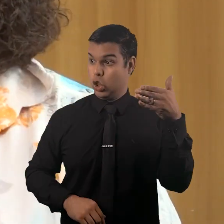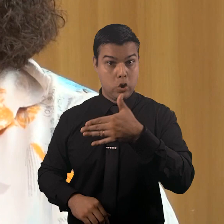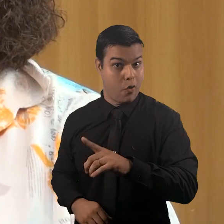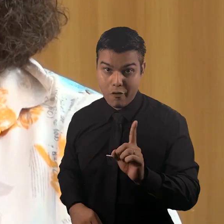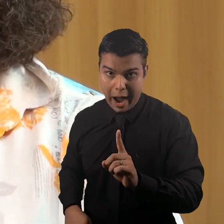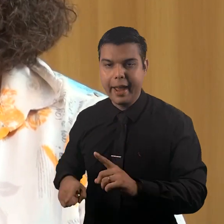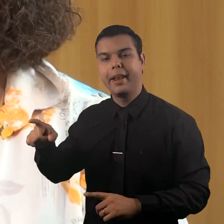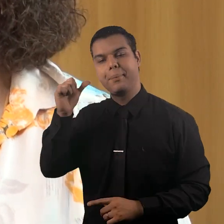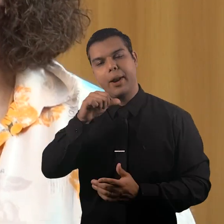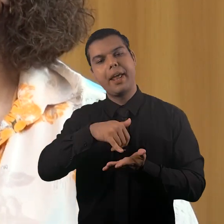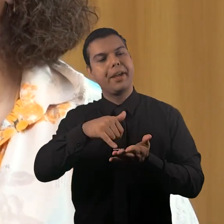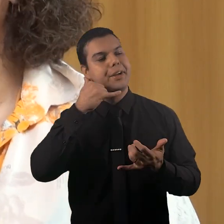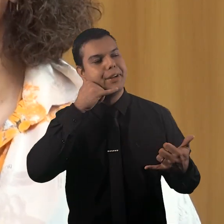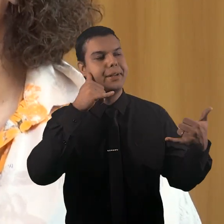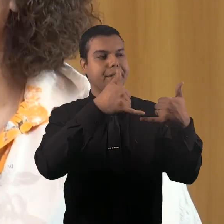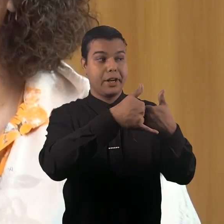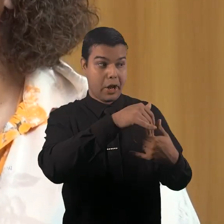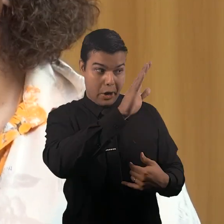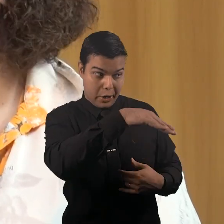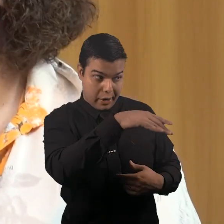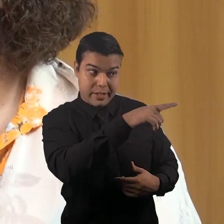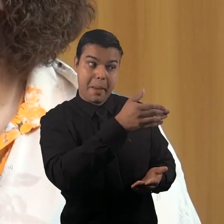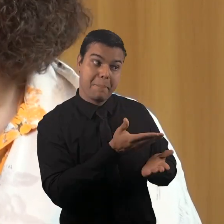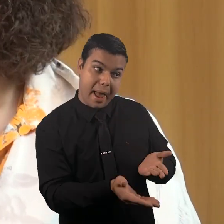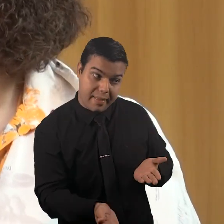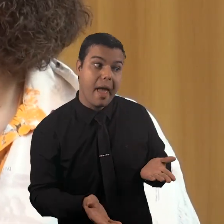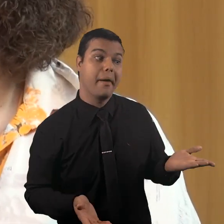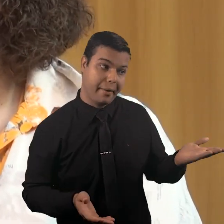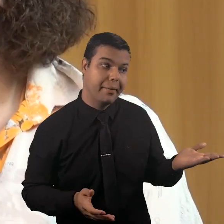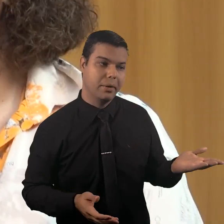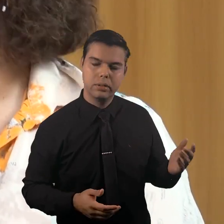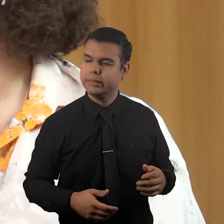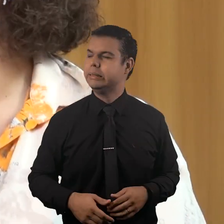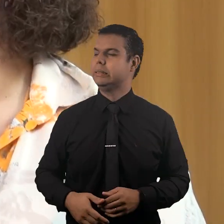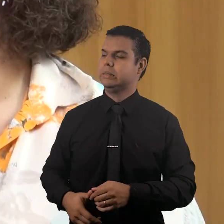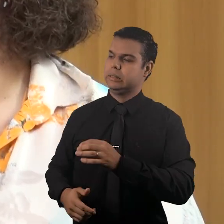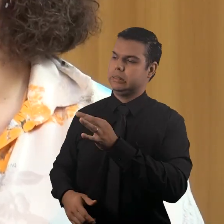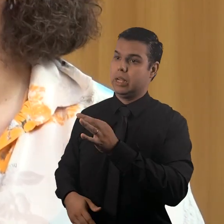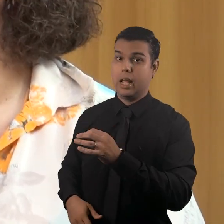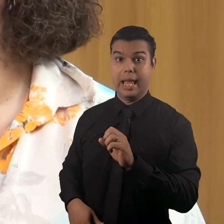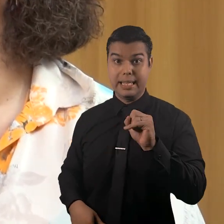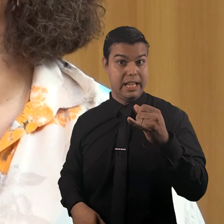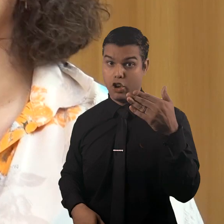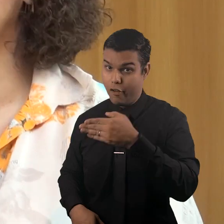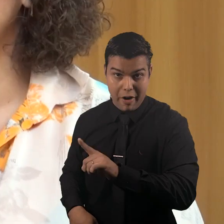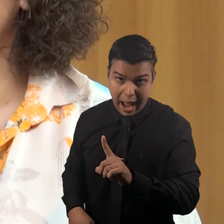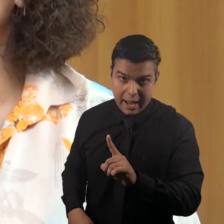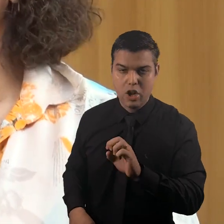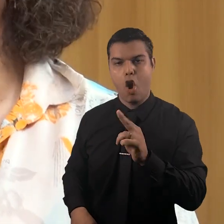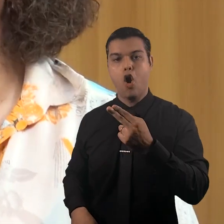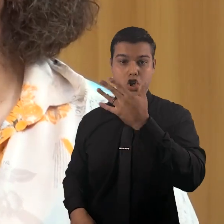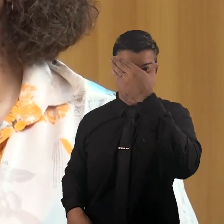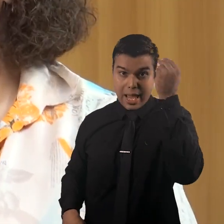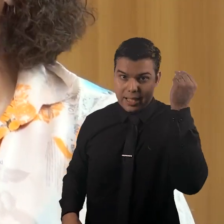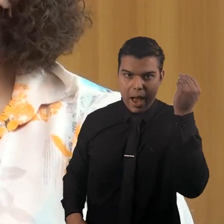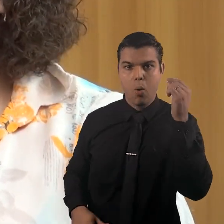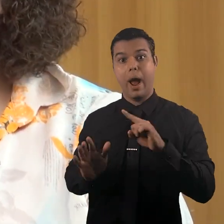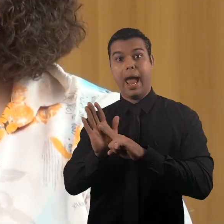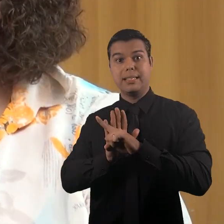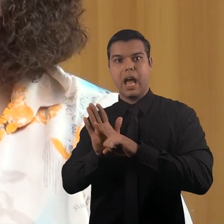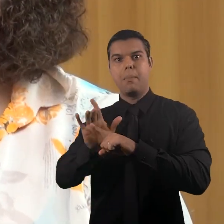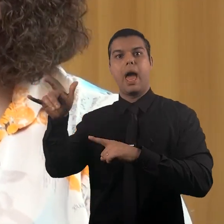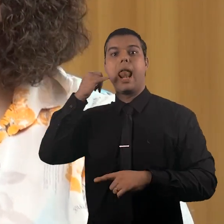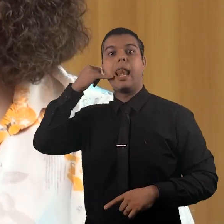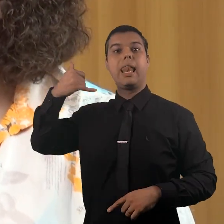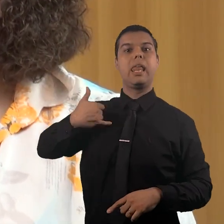vai te ligar de novo e te lembrar. E falar assim, olha, você perdeu a sua consulta. E aí, quando você não vai, ou quando você esqueceu que você tem o exame, alguém